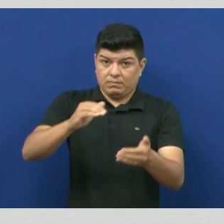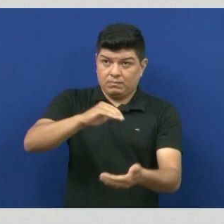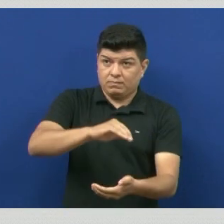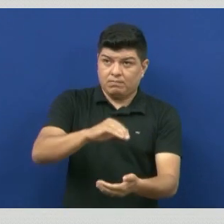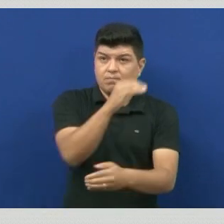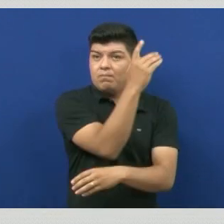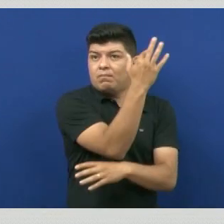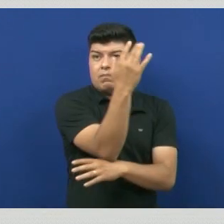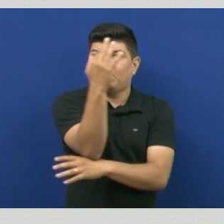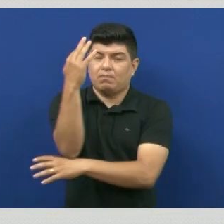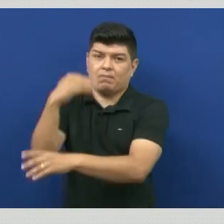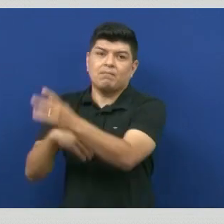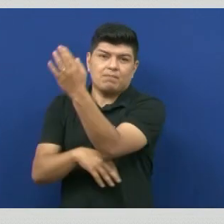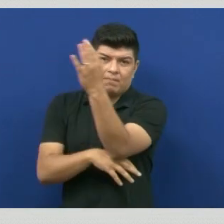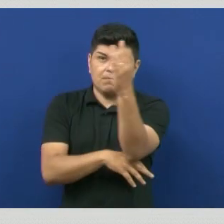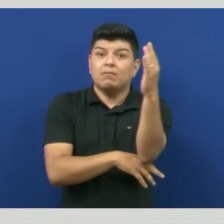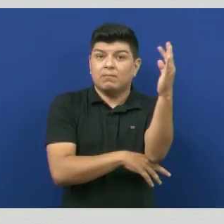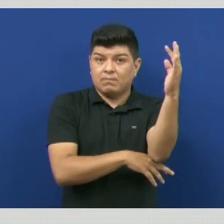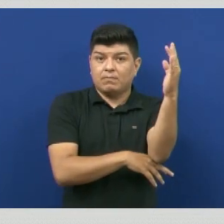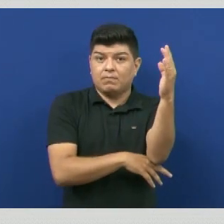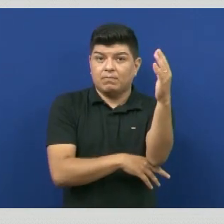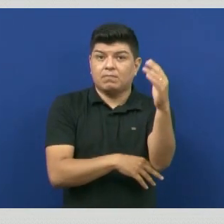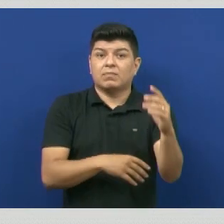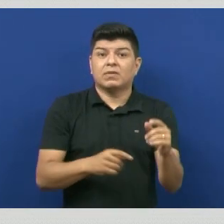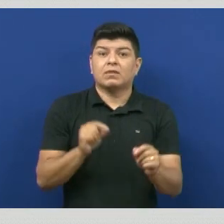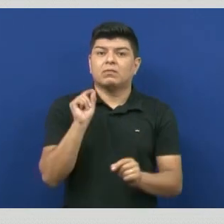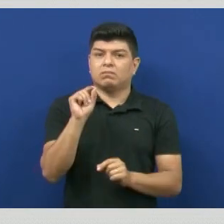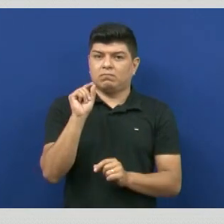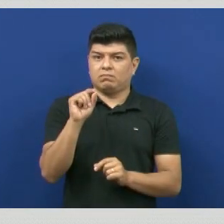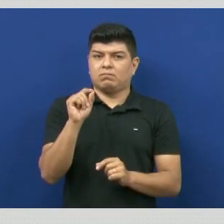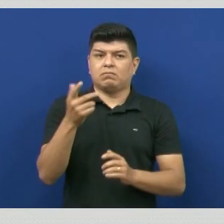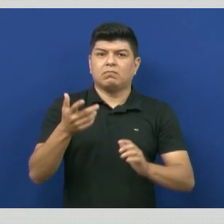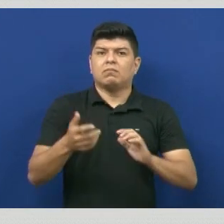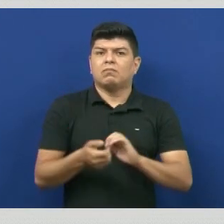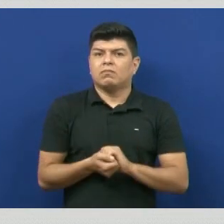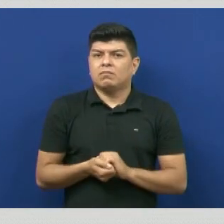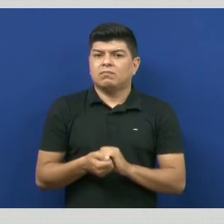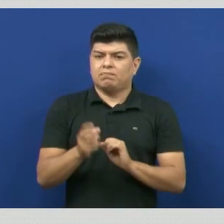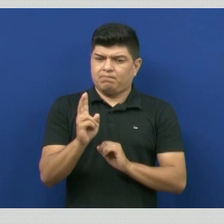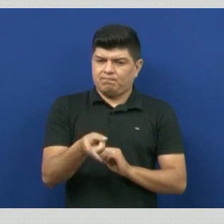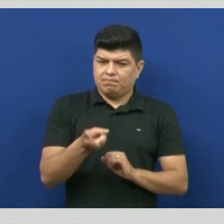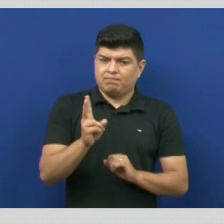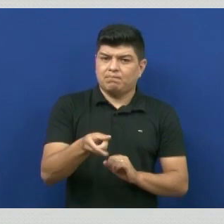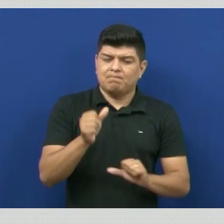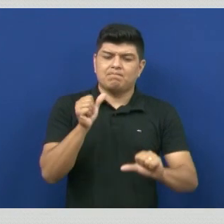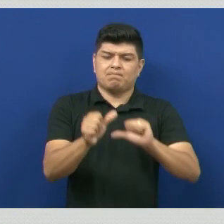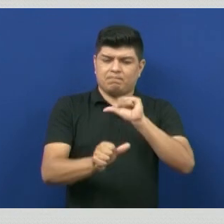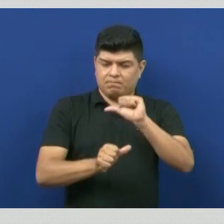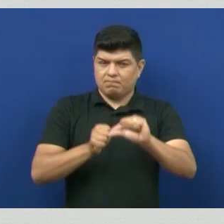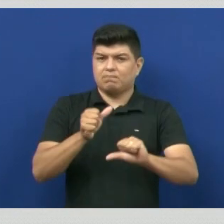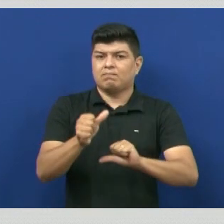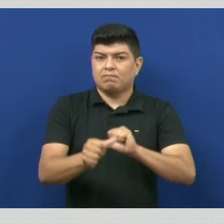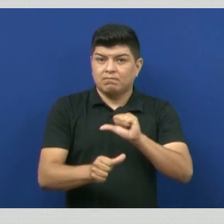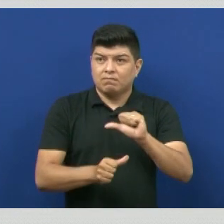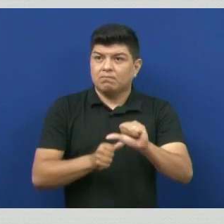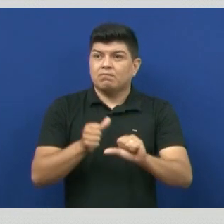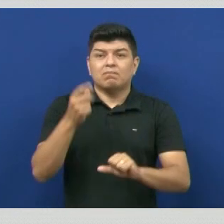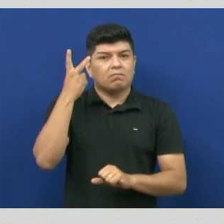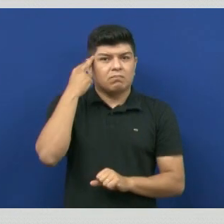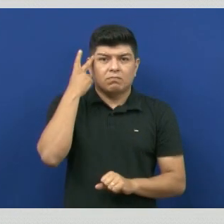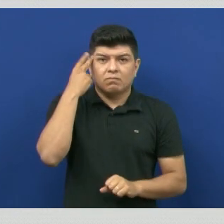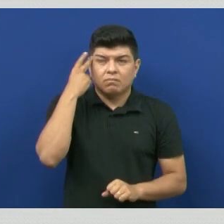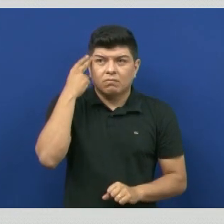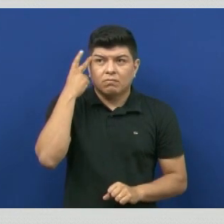Transformação da paisagem, tá? As paisagens são dinâmicas, estão em constante transformação pela ação